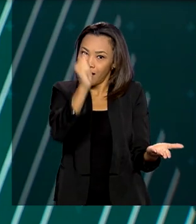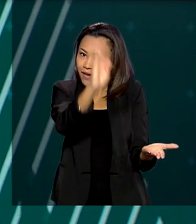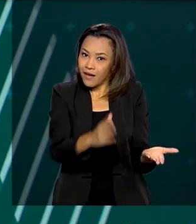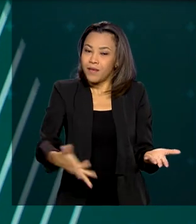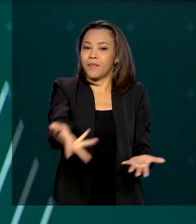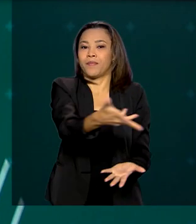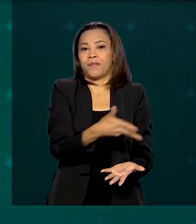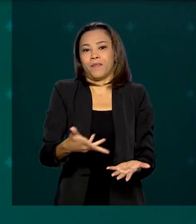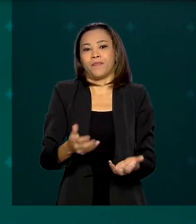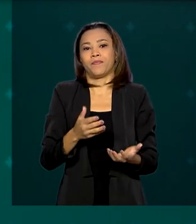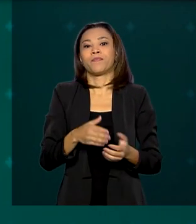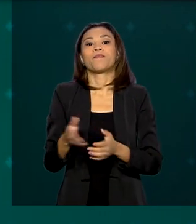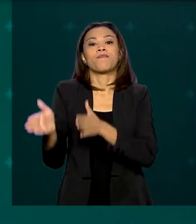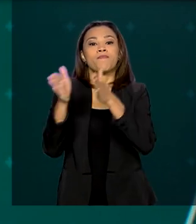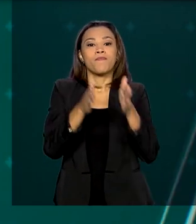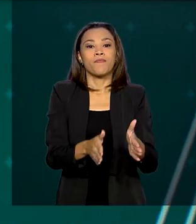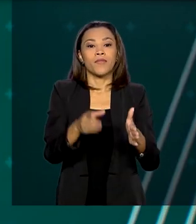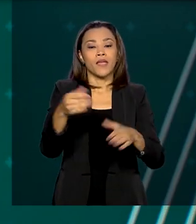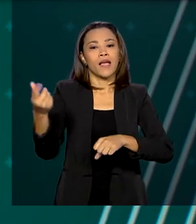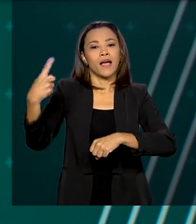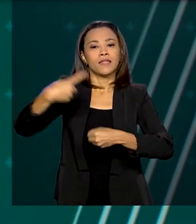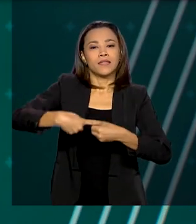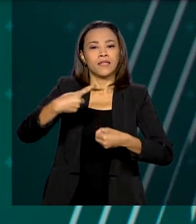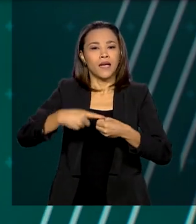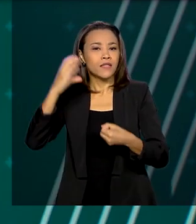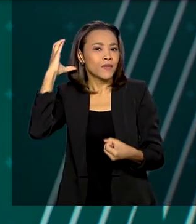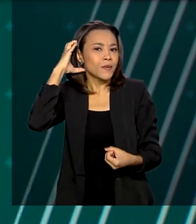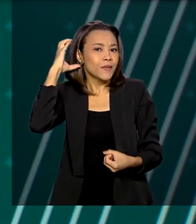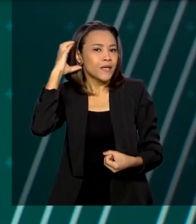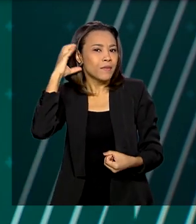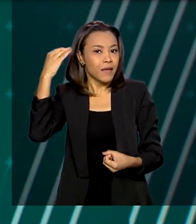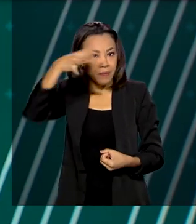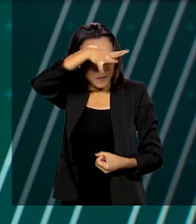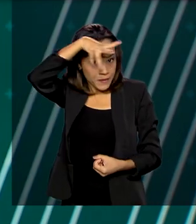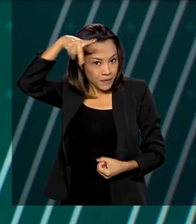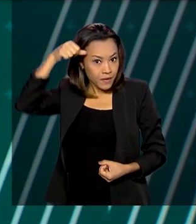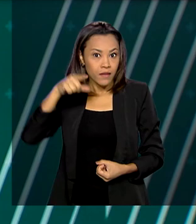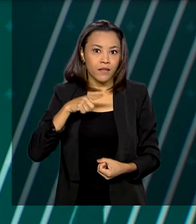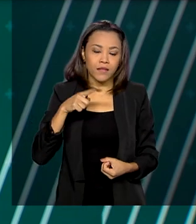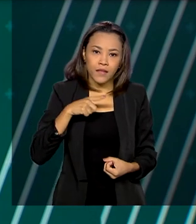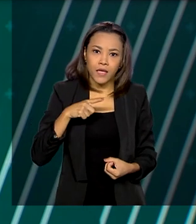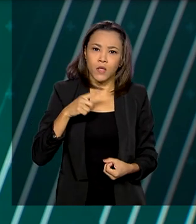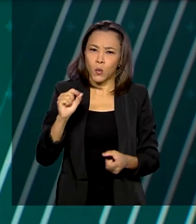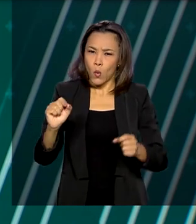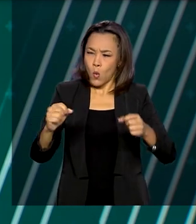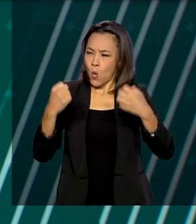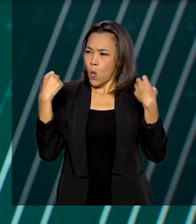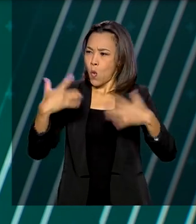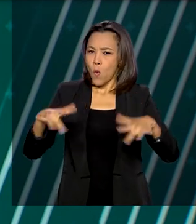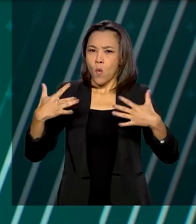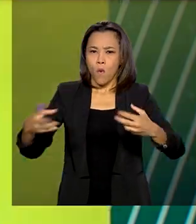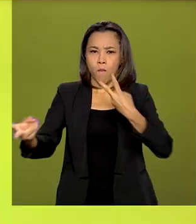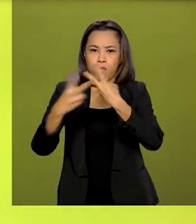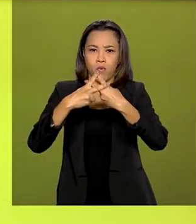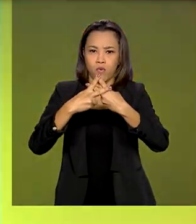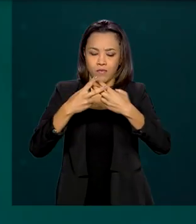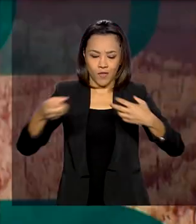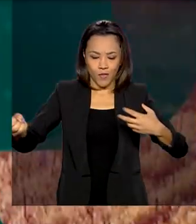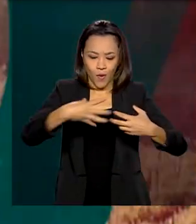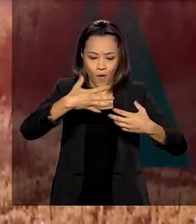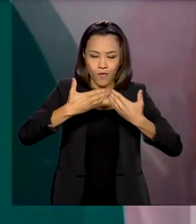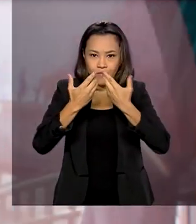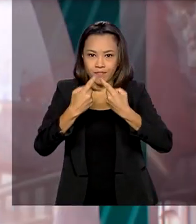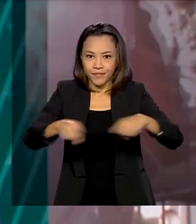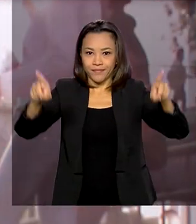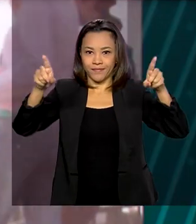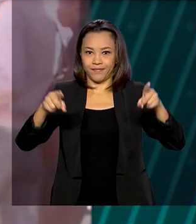é a cidade de Cuiabá em Mato Grosso tem agora maior capacidade e prisional com a inauguração de uma nova aula da